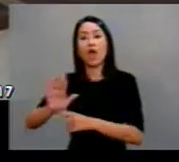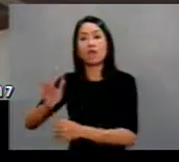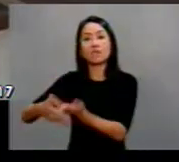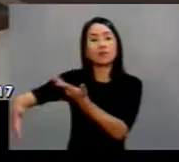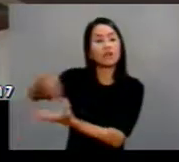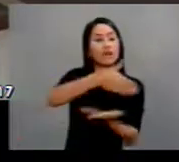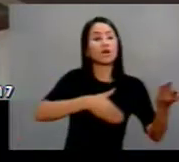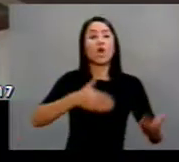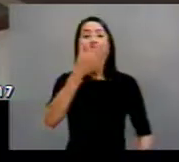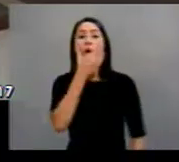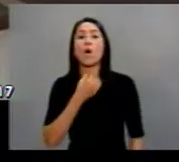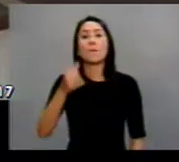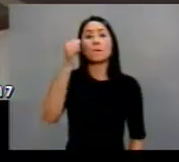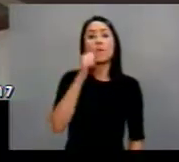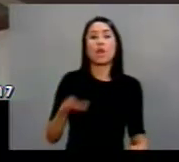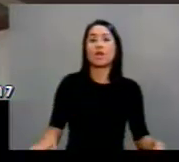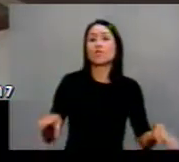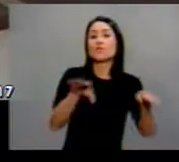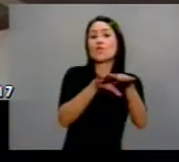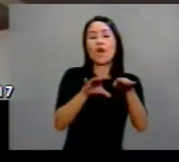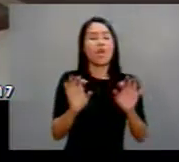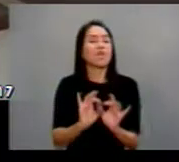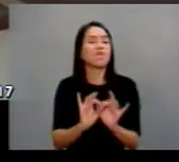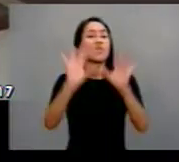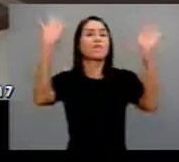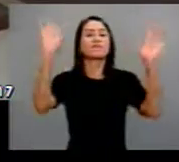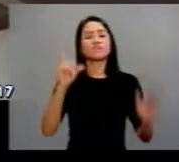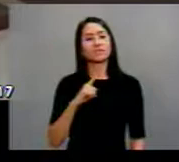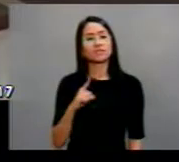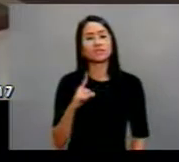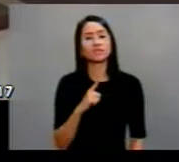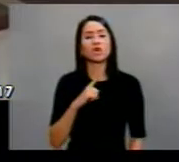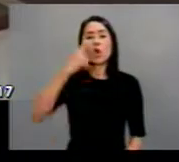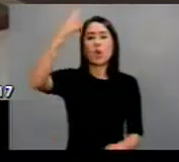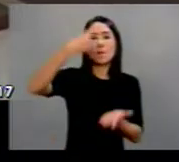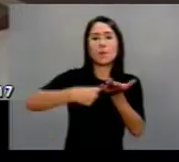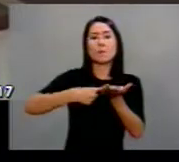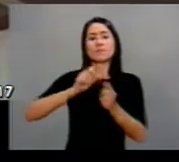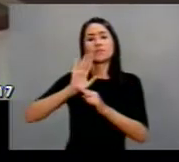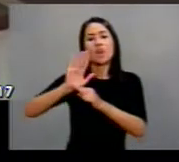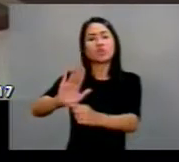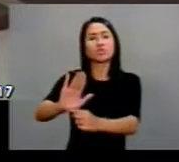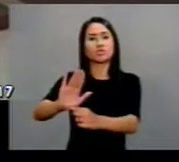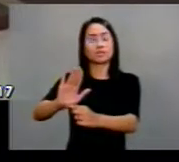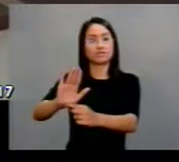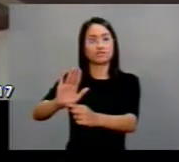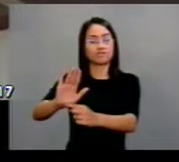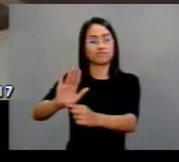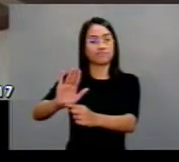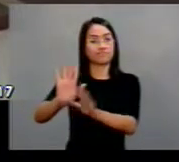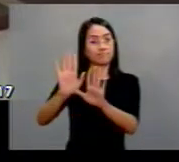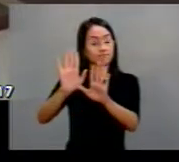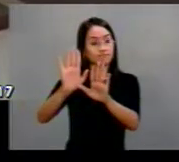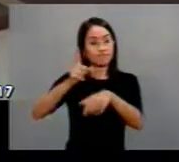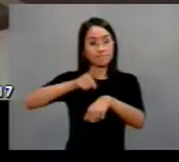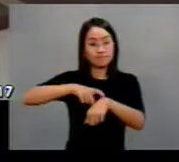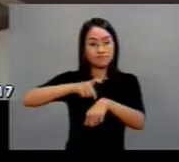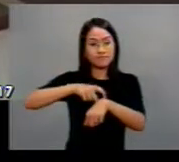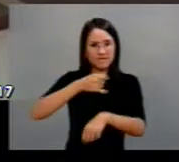mulheres livres e iguais, que tem compromisso com políticas para a igualdade, que tem compromisso com justiça social, não é momento de se